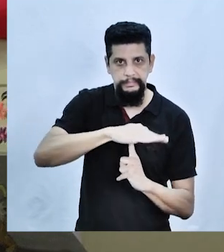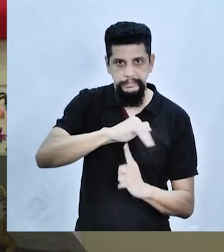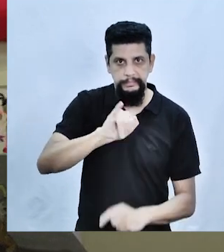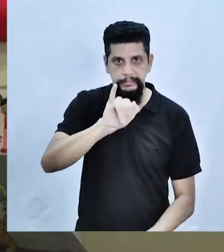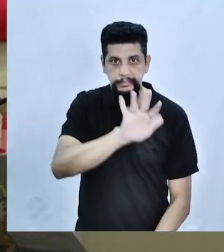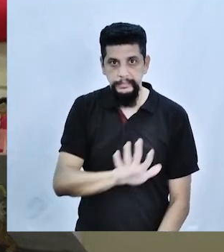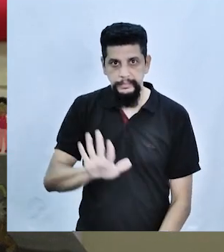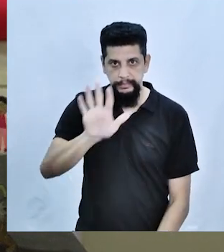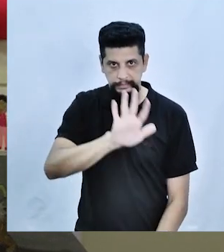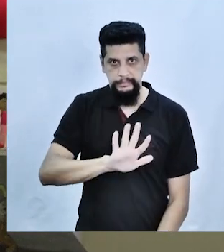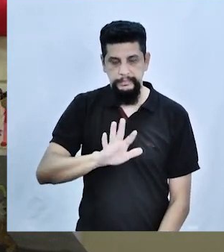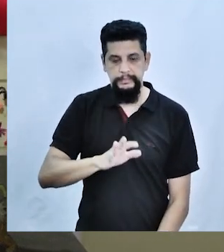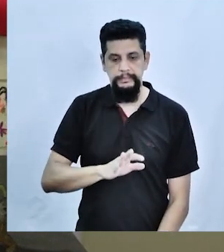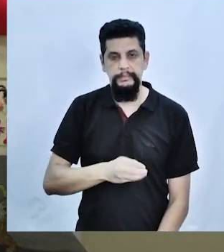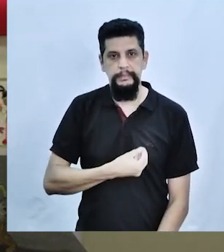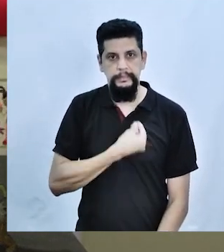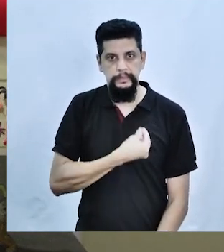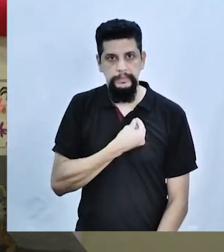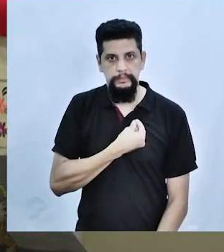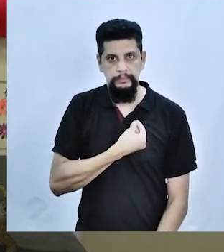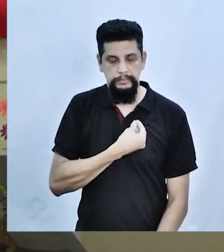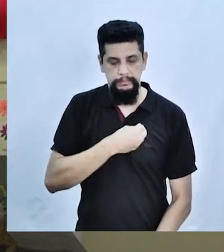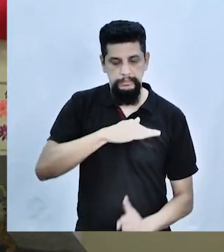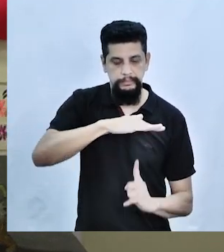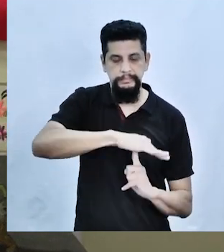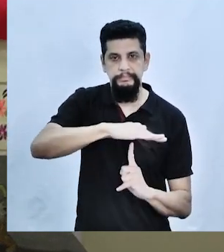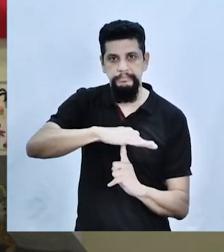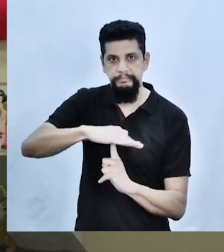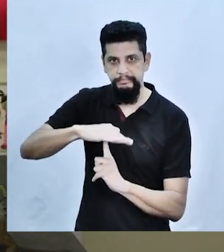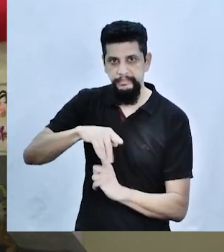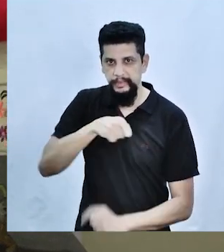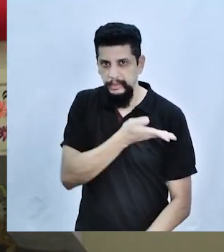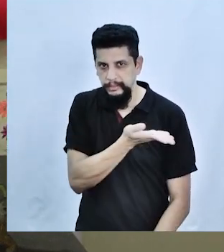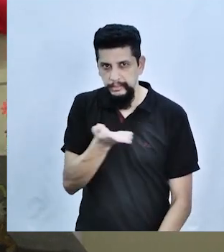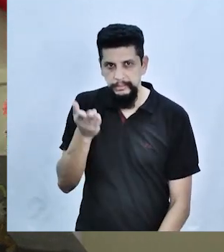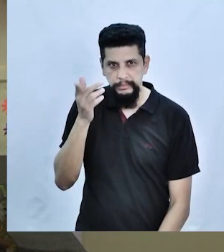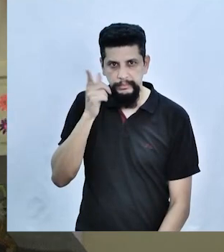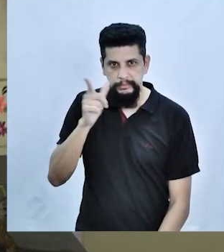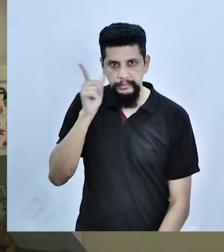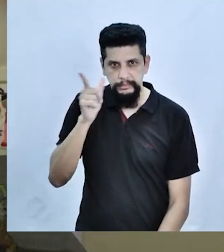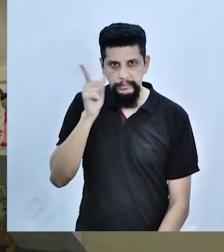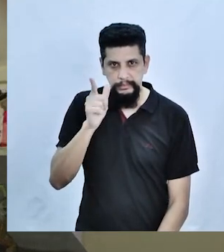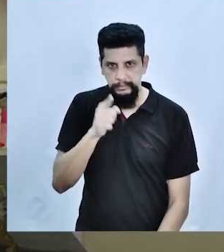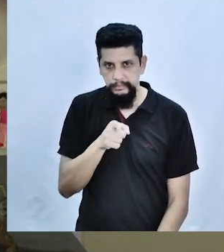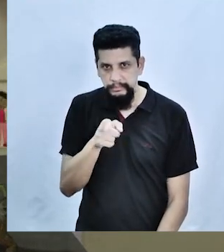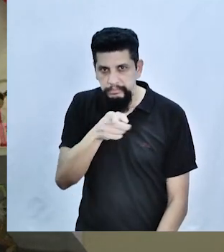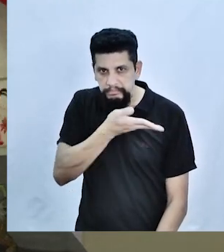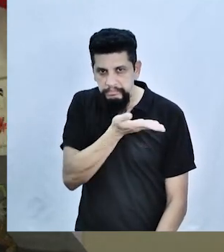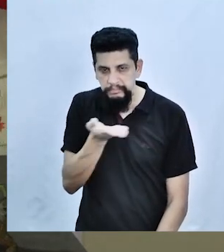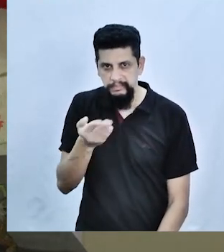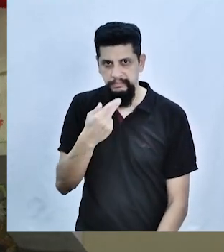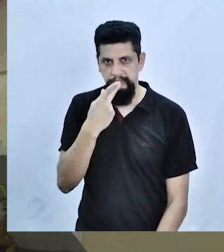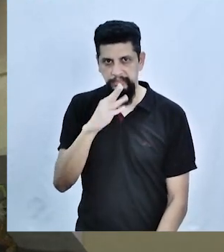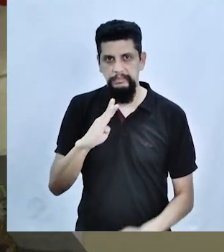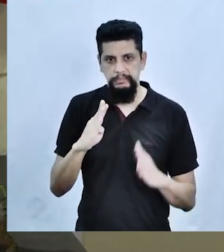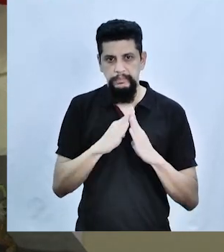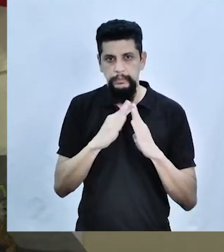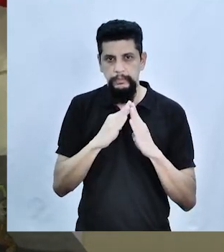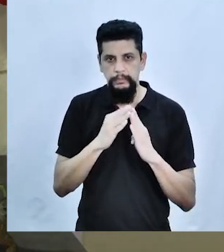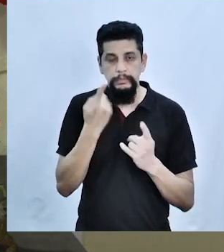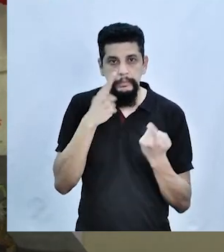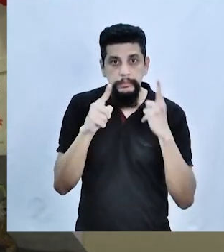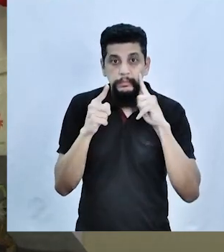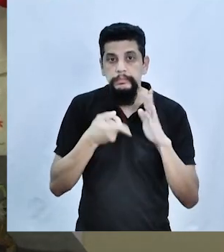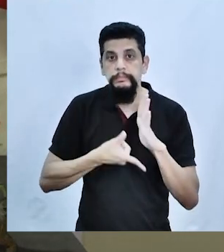ali... é do nosso estado, onde nós moramos, Paraná. Isso mesmo. Você conseguiu descobrir aí sozinho? Alguém da tua